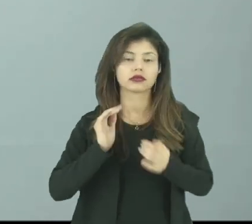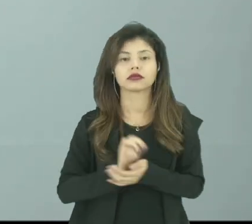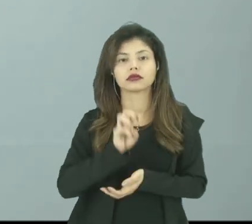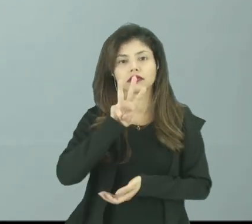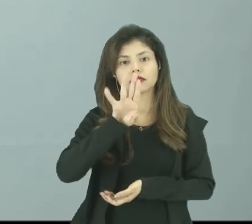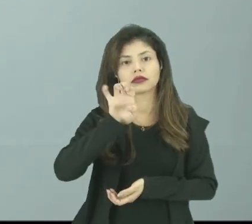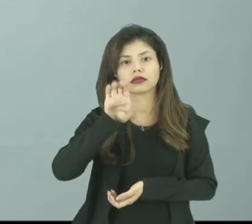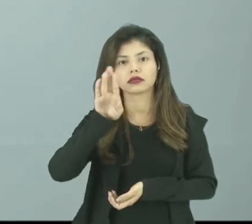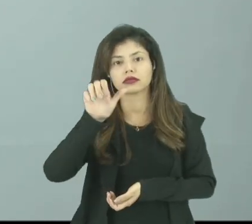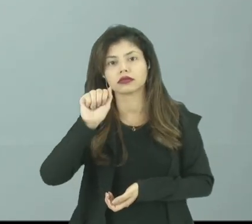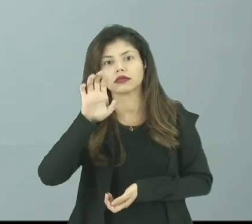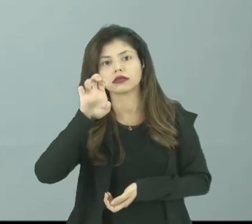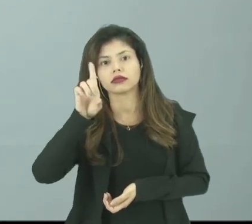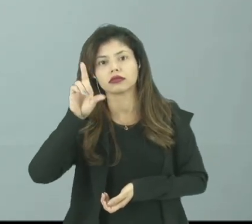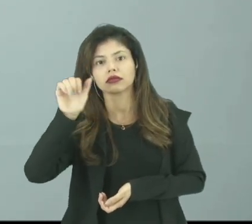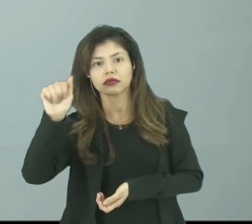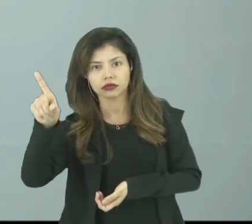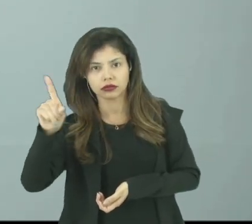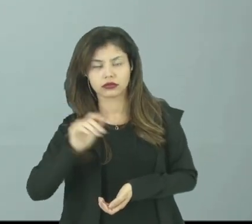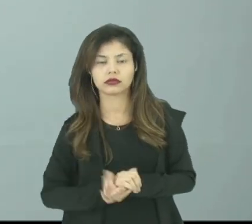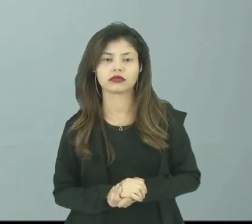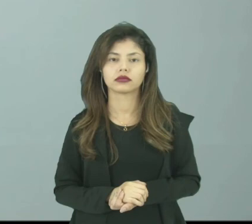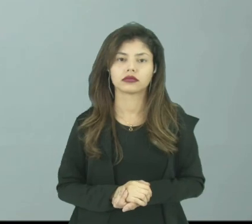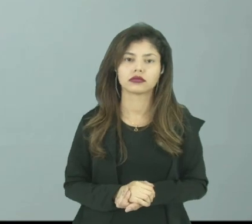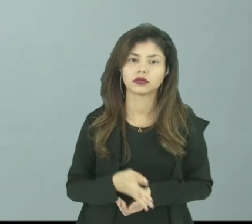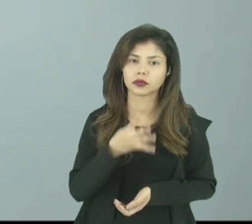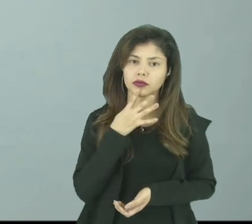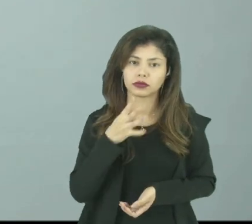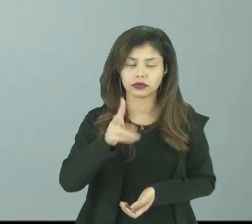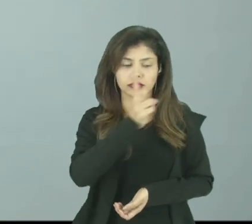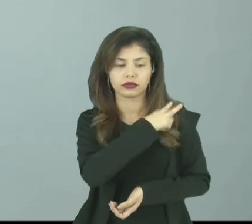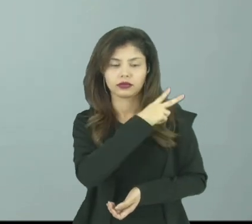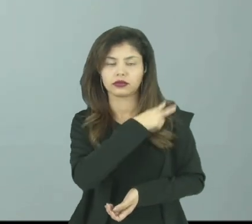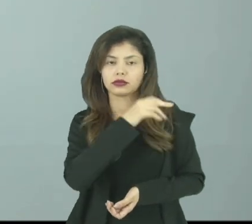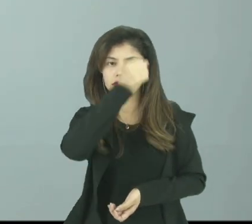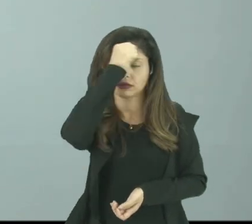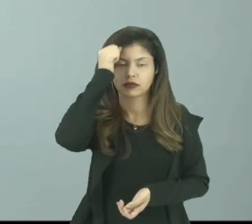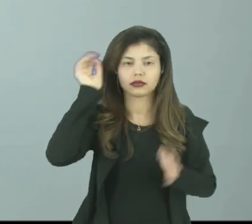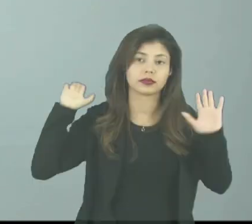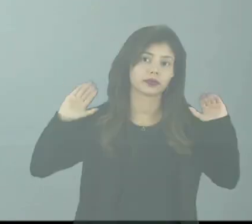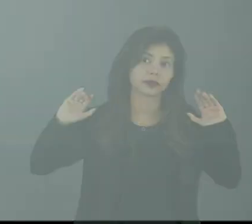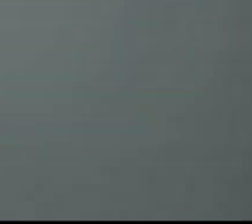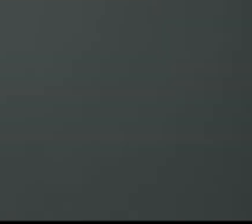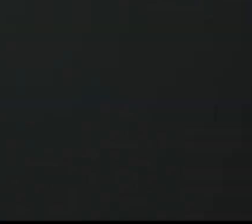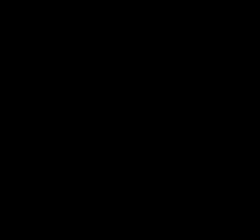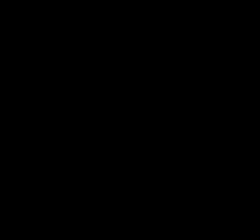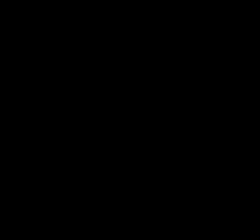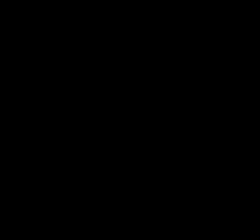EAD, e tem acesso ao conhecimento da segunda série de Sociologia. Tchau!